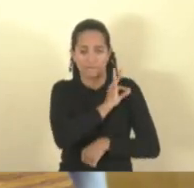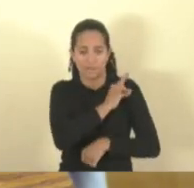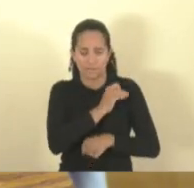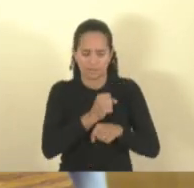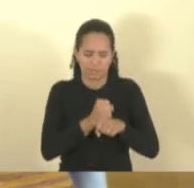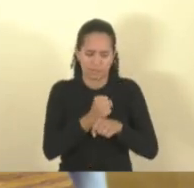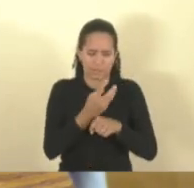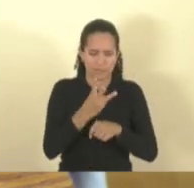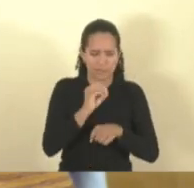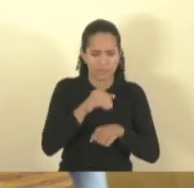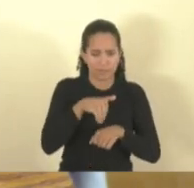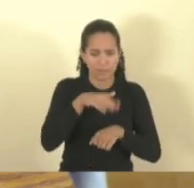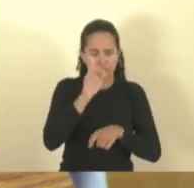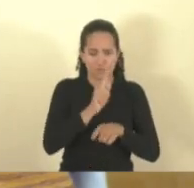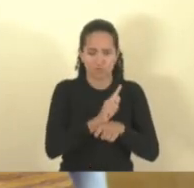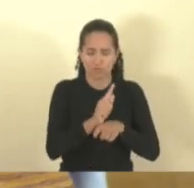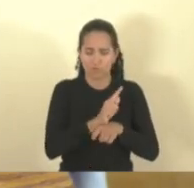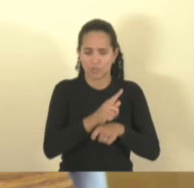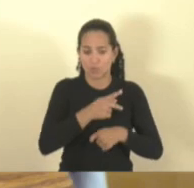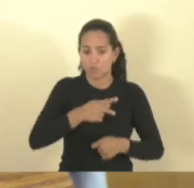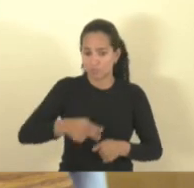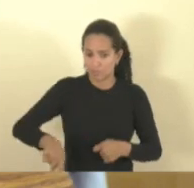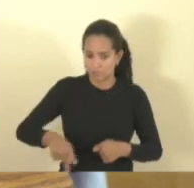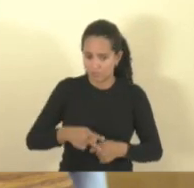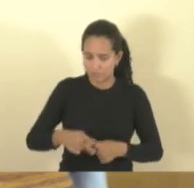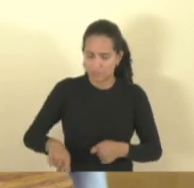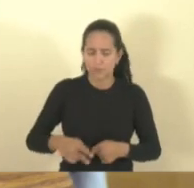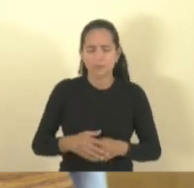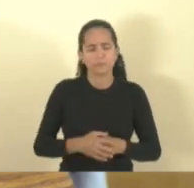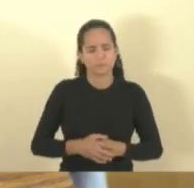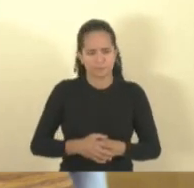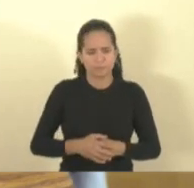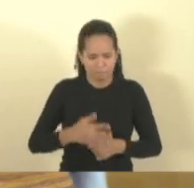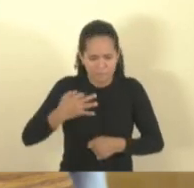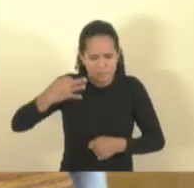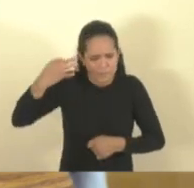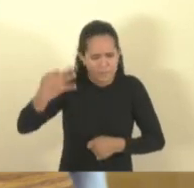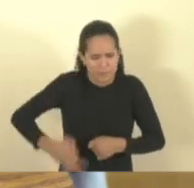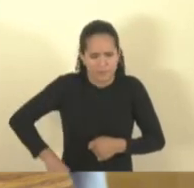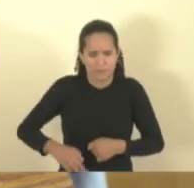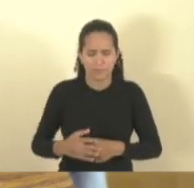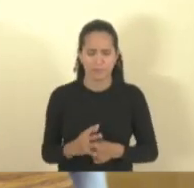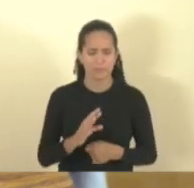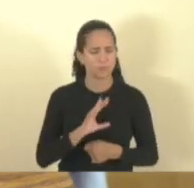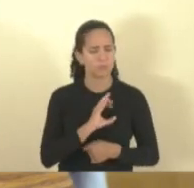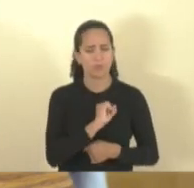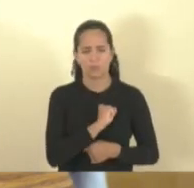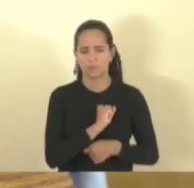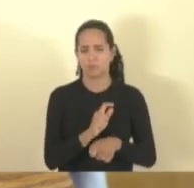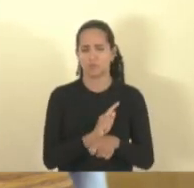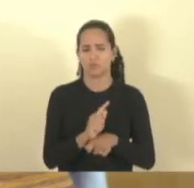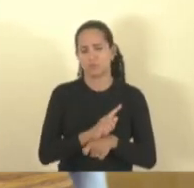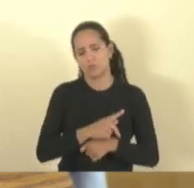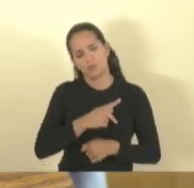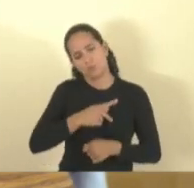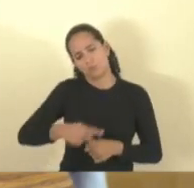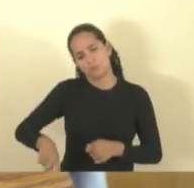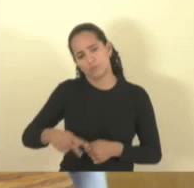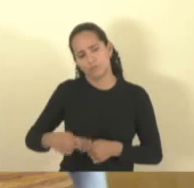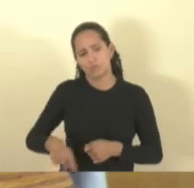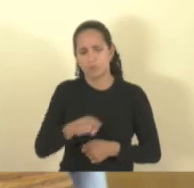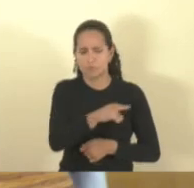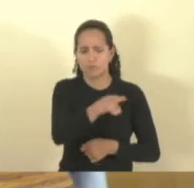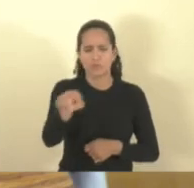de gestão pública, e eu tenho certeza absoluta, eu sou apaixonado pela gestão pública, da mesma forma que vocês também